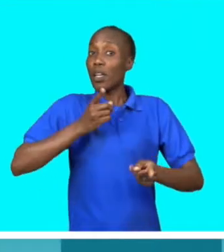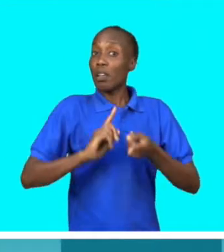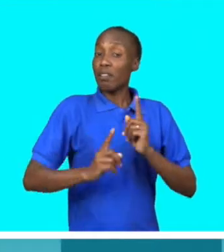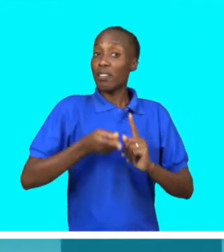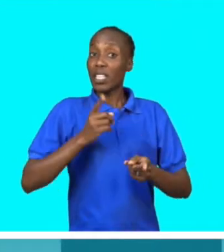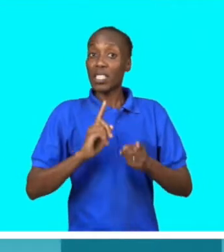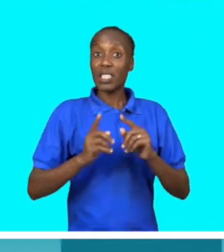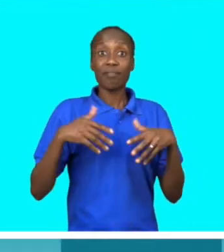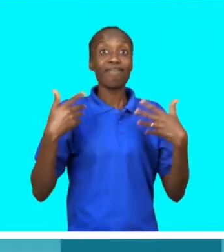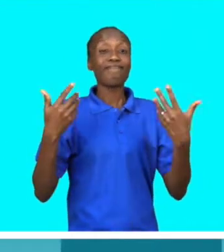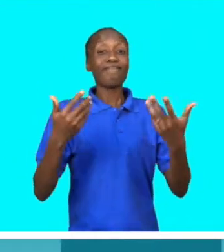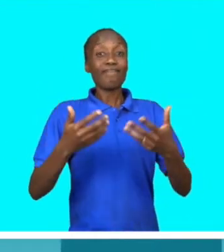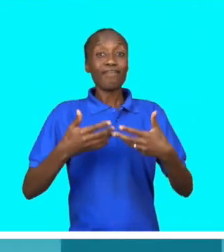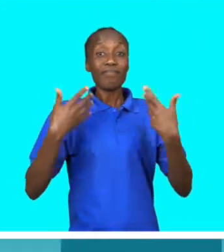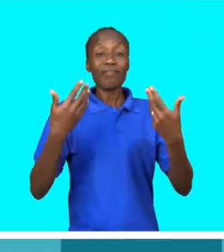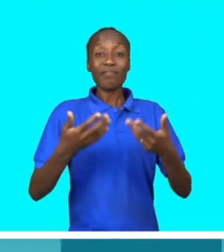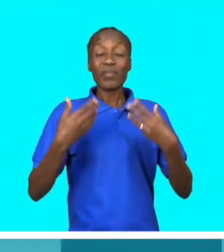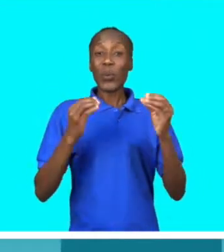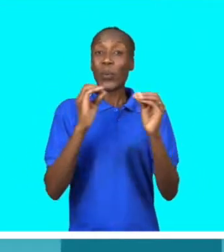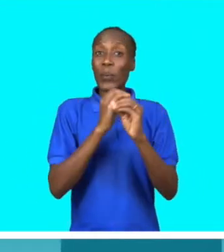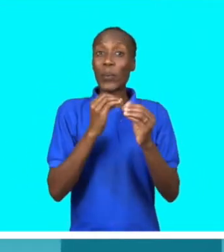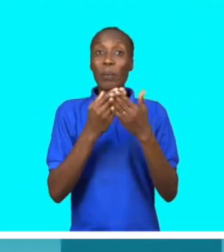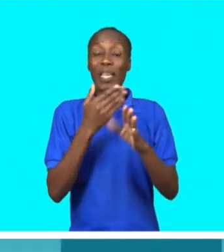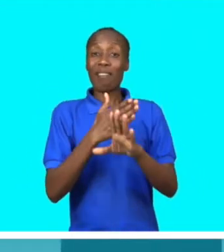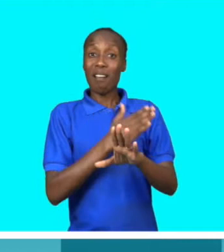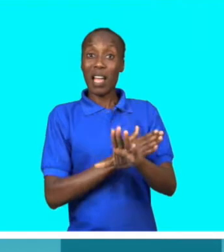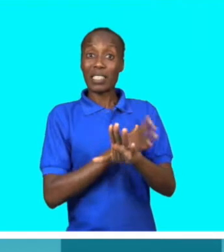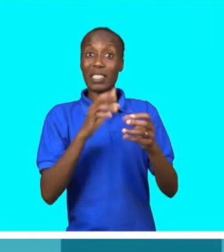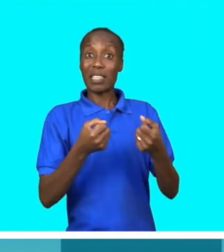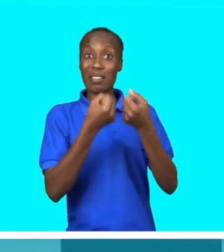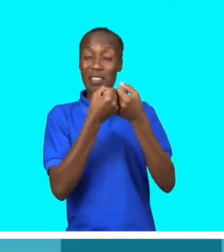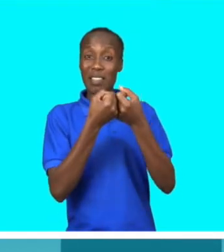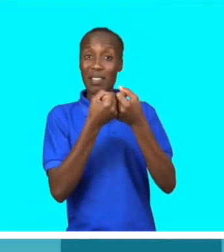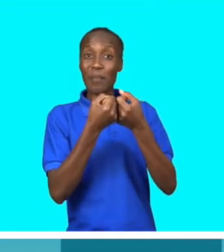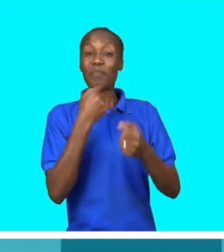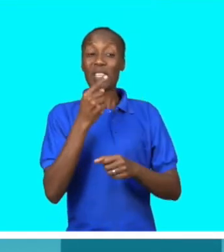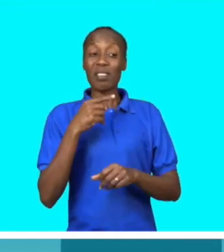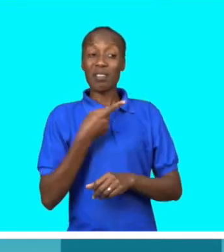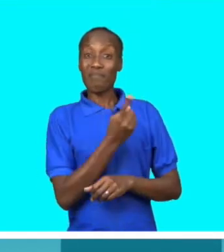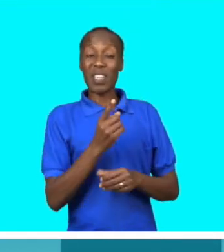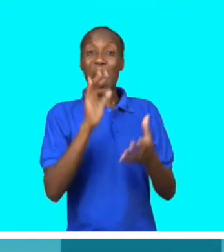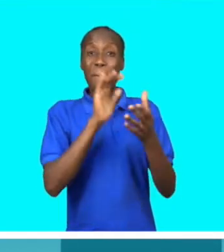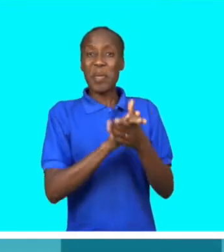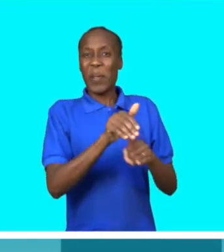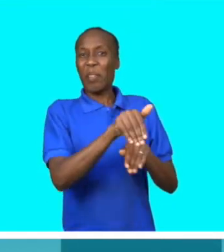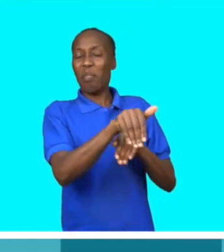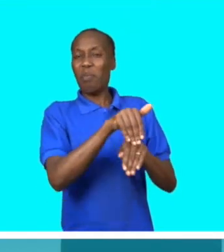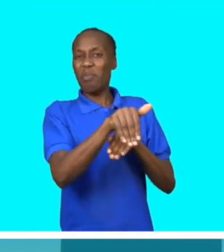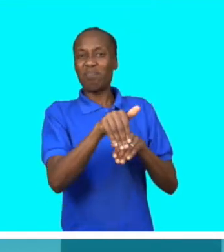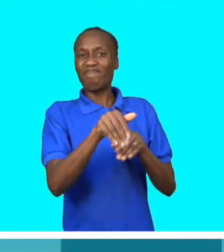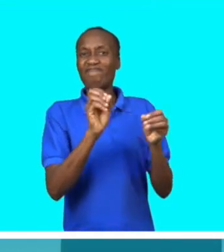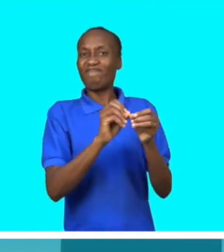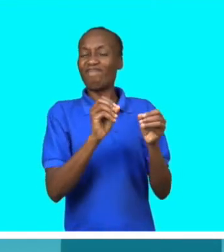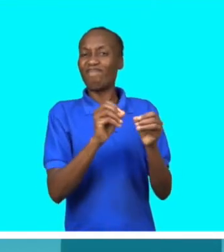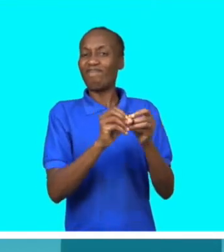complicação, talvez, que visivelmente não teve um acidente, aquela rejeição de ter um amigo